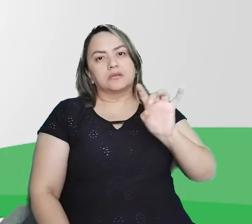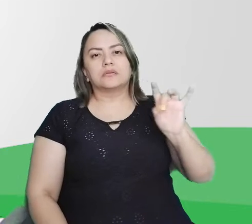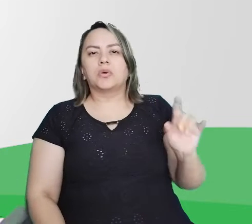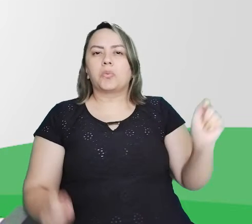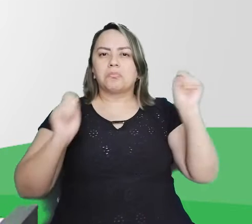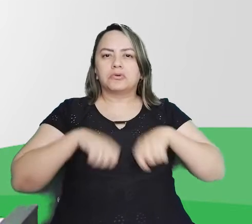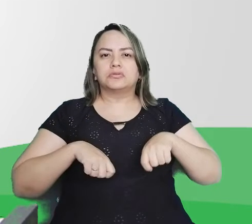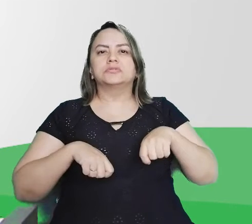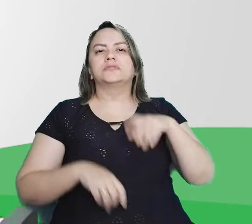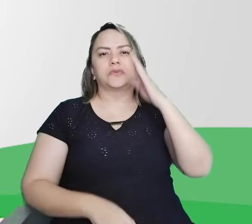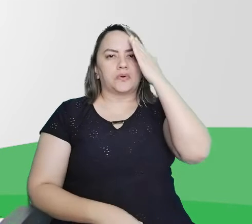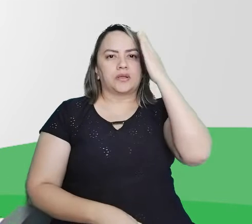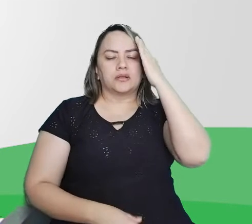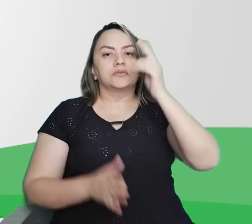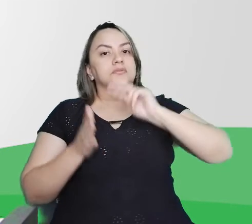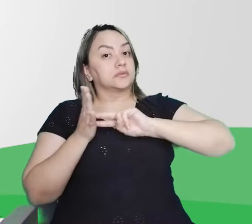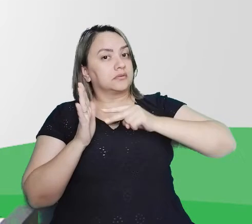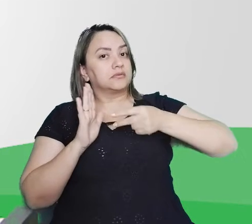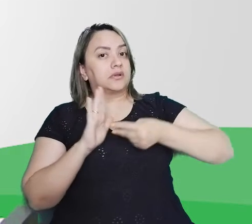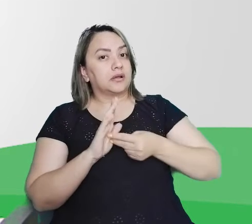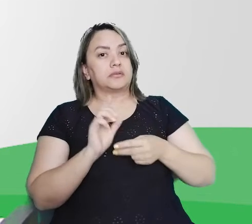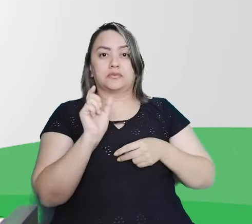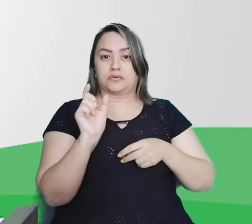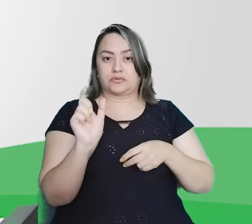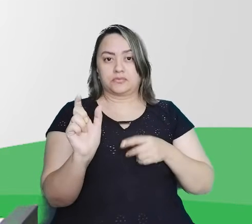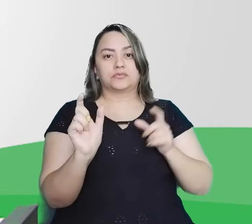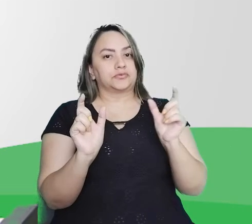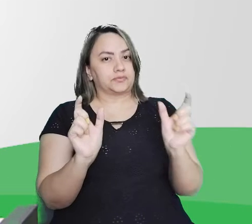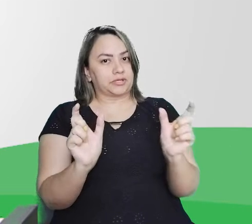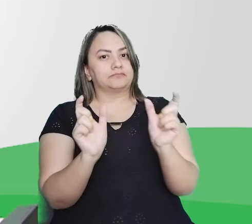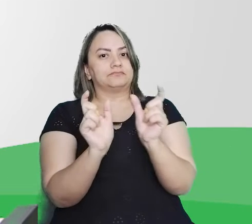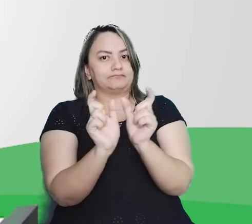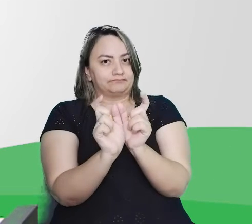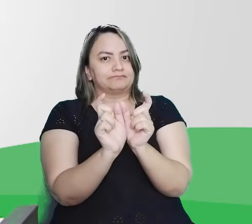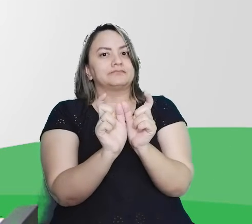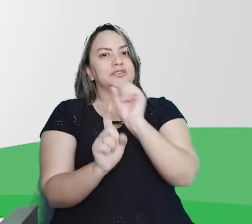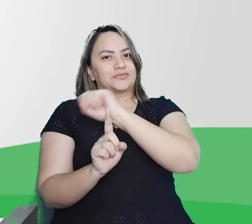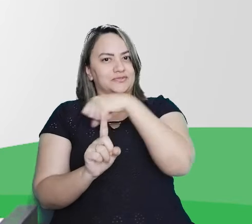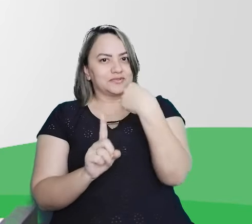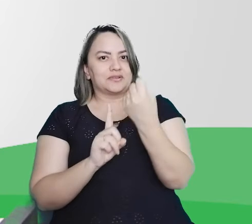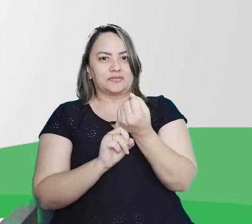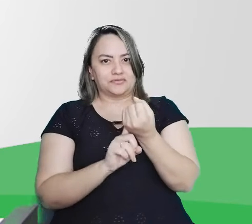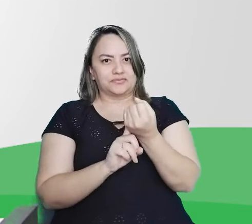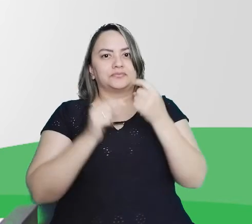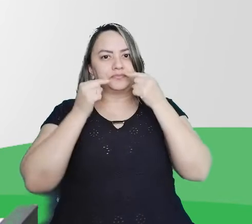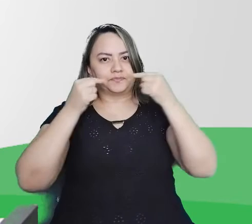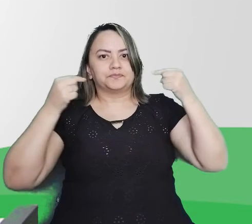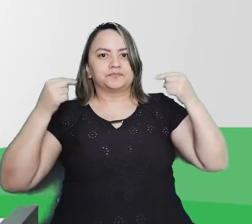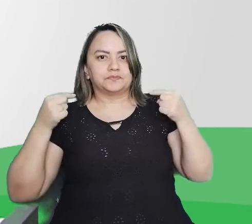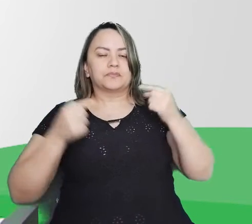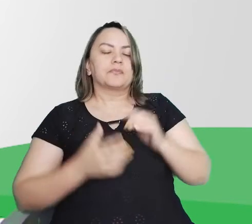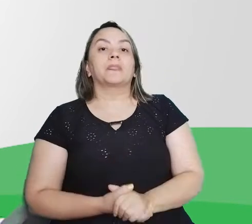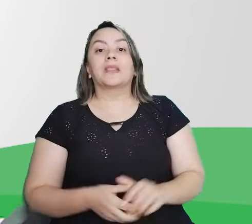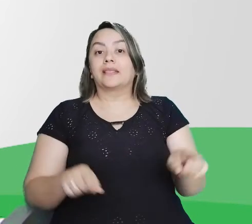capacidade de compreender o significado dessas duas palavras juntas: sociedade patriarcal. E mais do que isso,